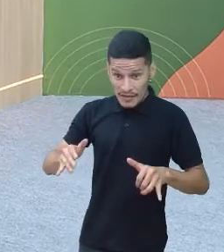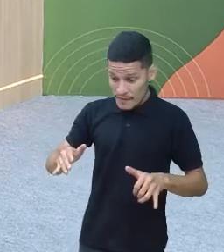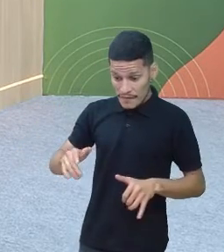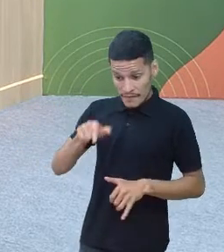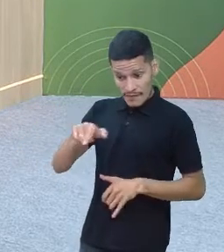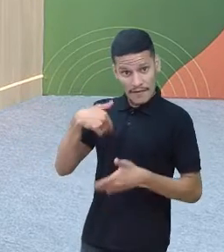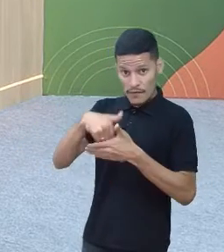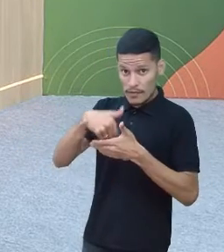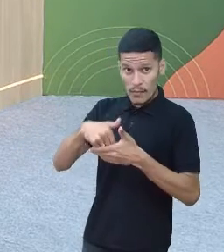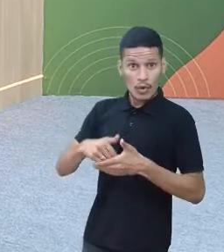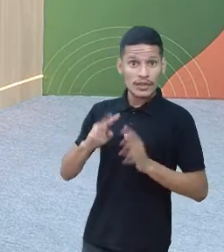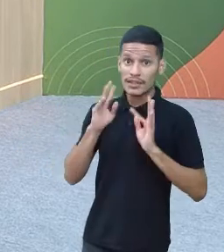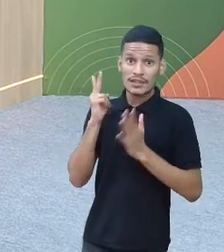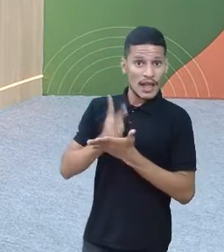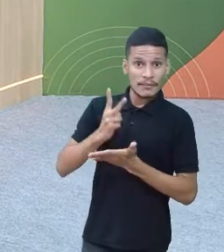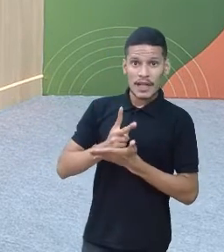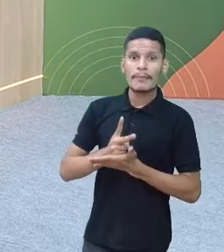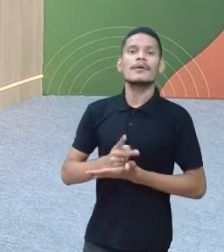futebol,